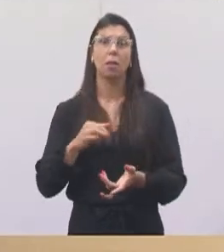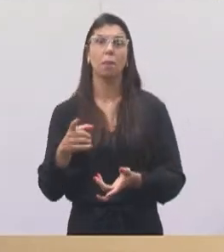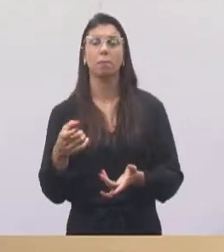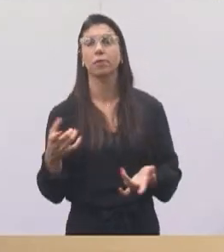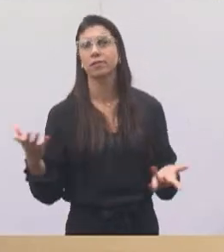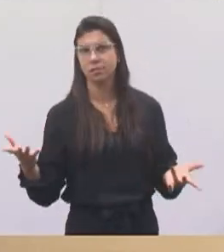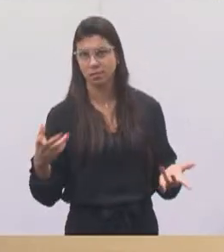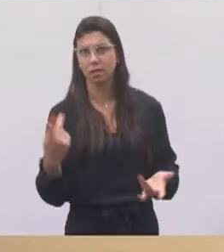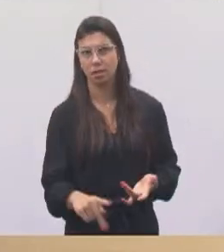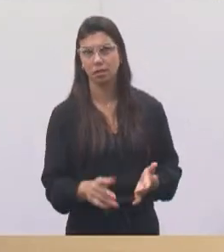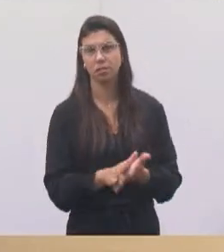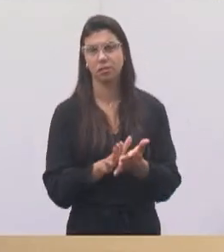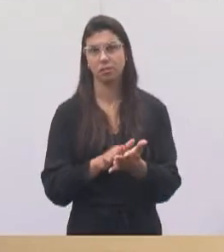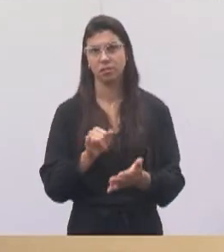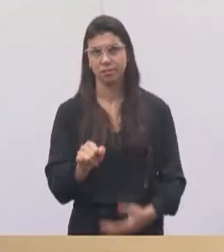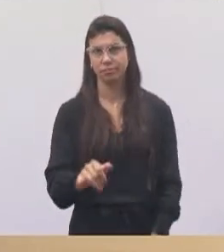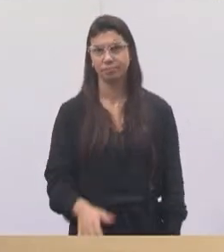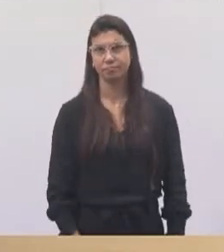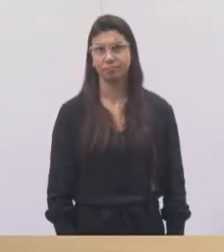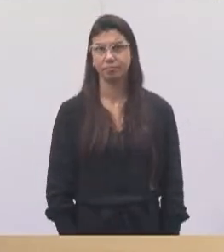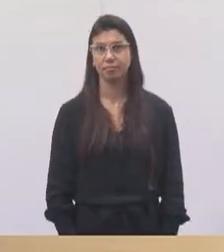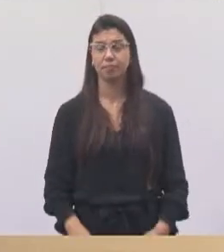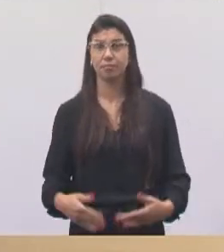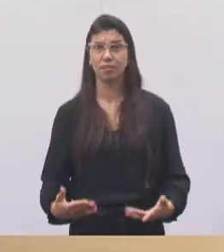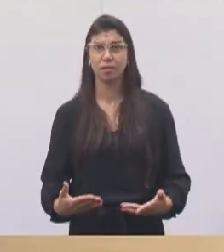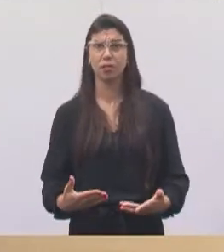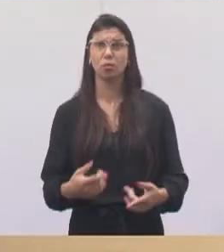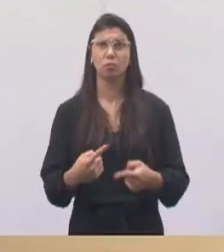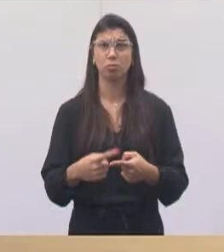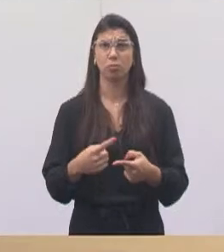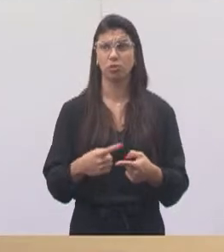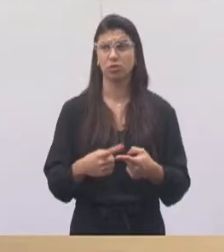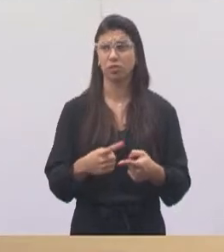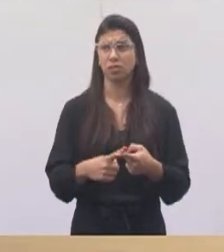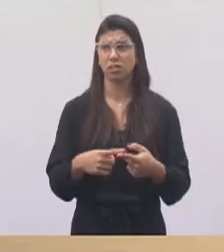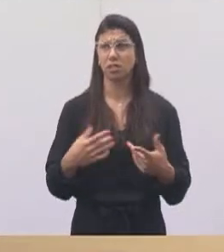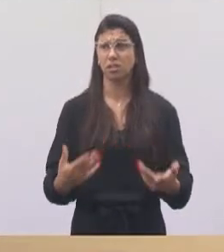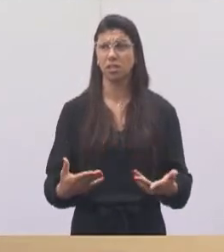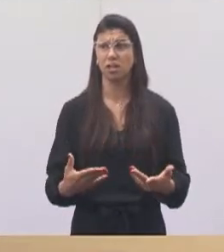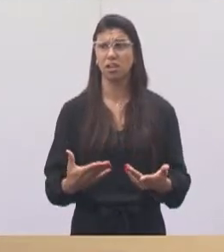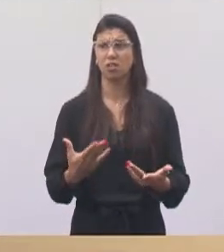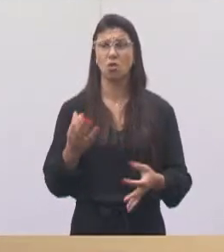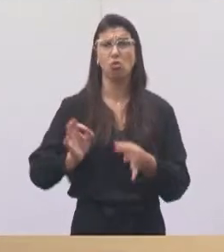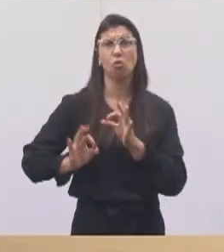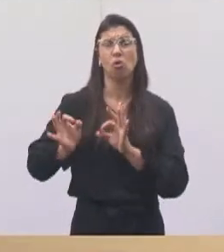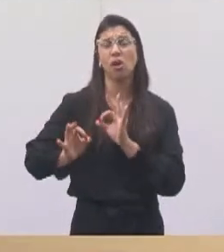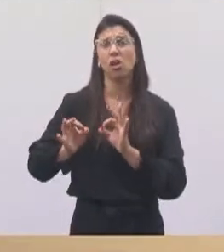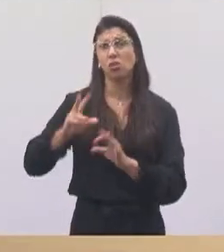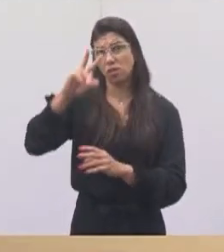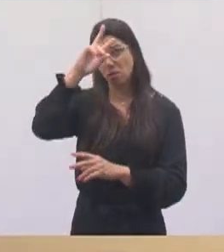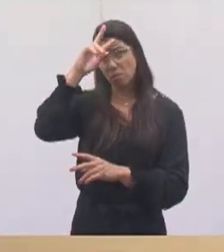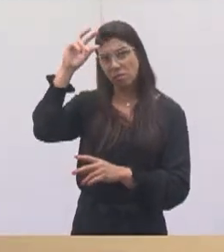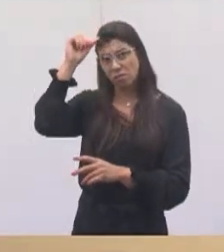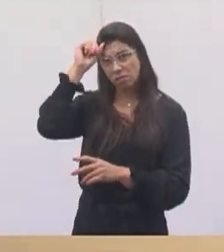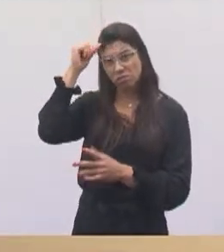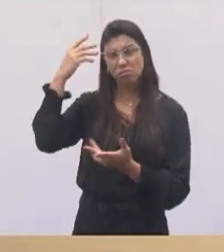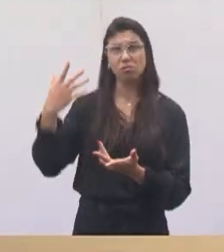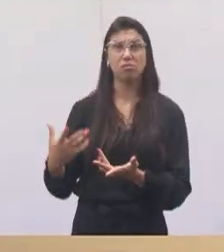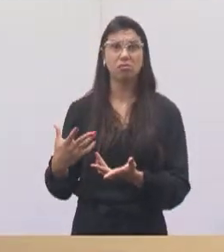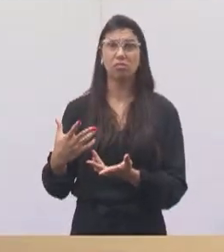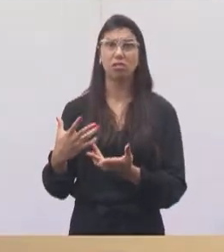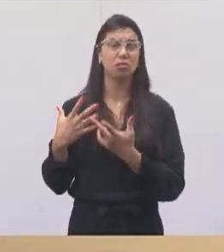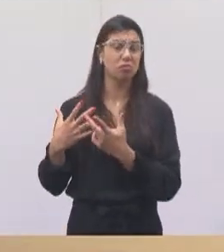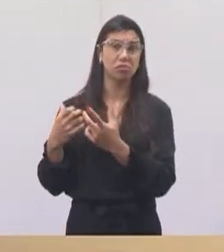se respaldando aí de uma análise jurídica feita pelo jurídico da prefeitura. Então,